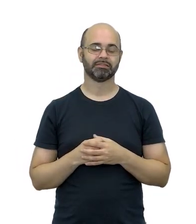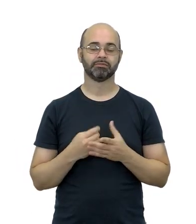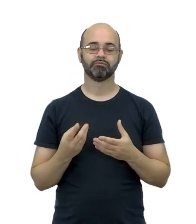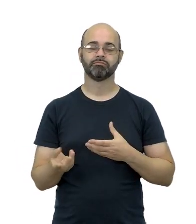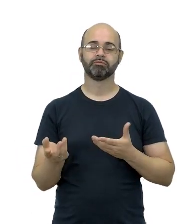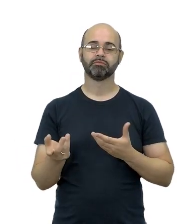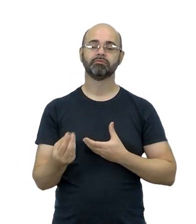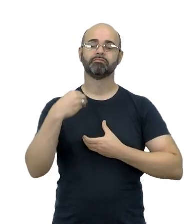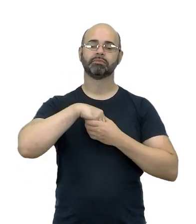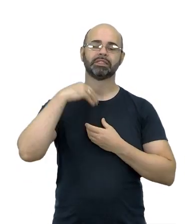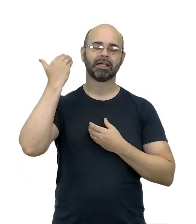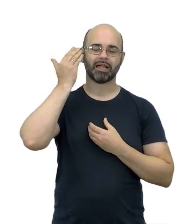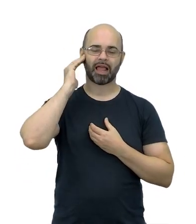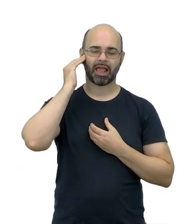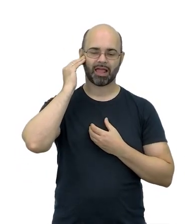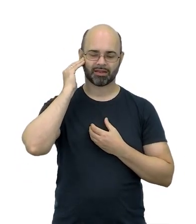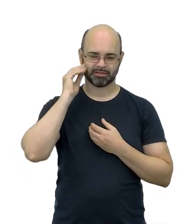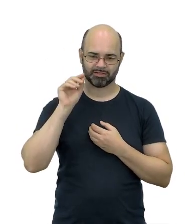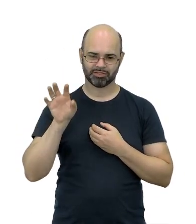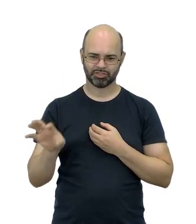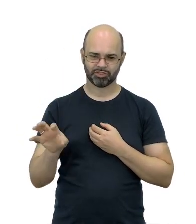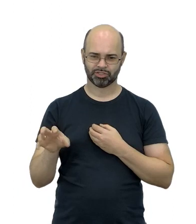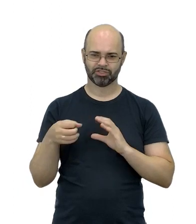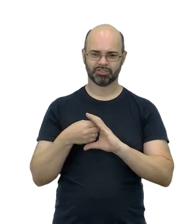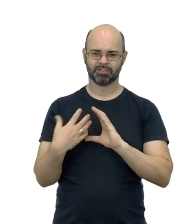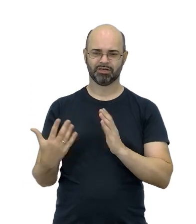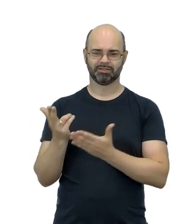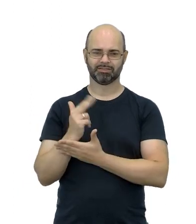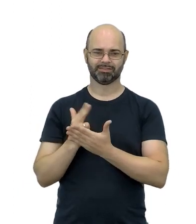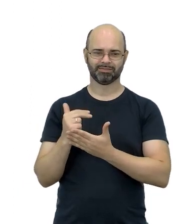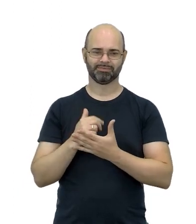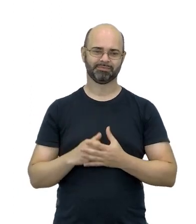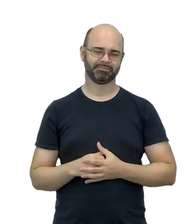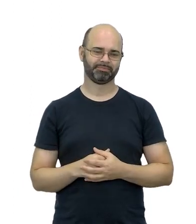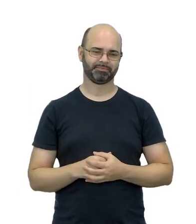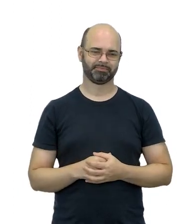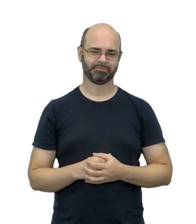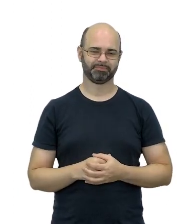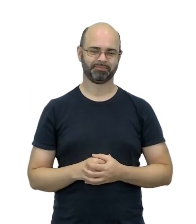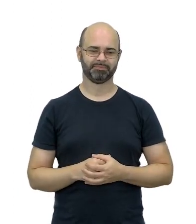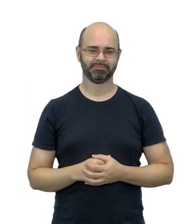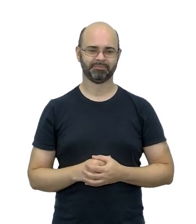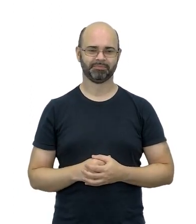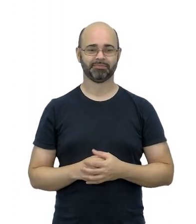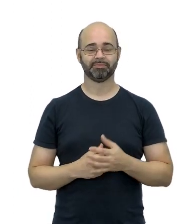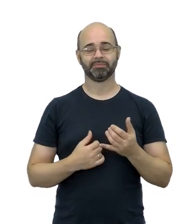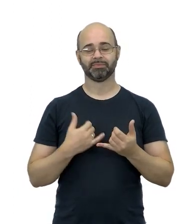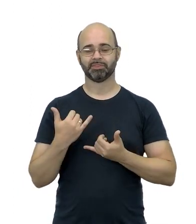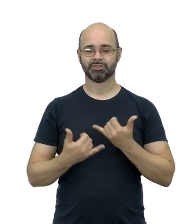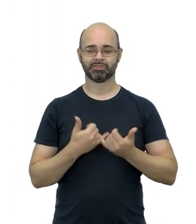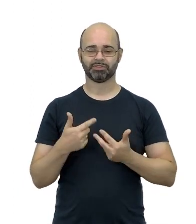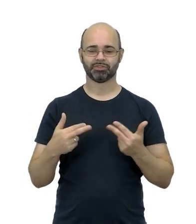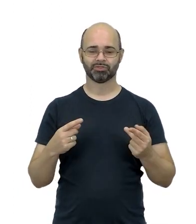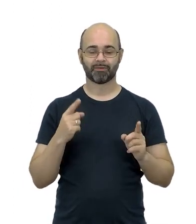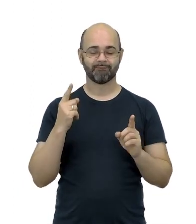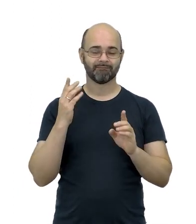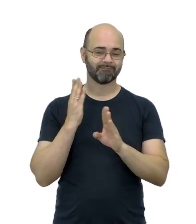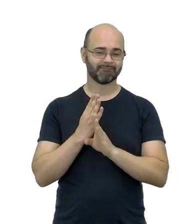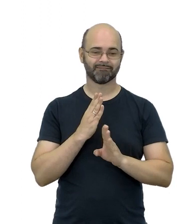interiorizarem as características que essas figuras possuem, tá? Aqui a gente coloca o jogo de adivinhação, tem